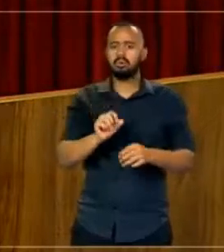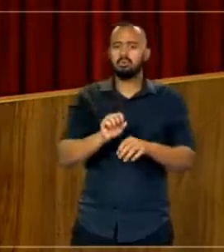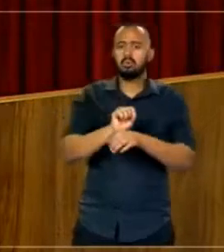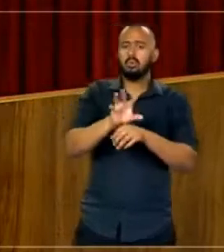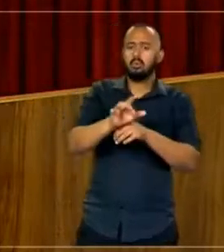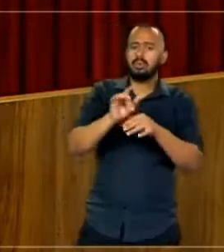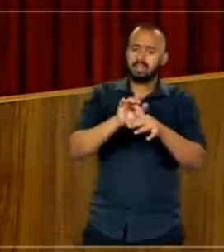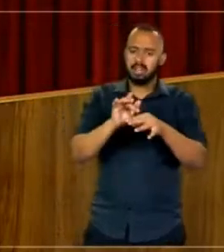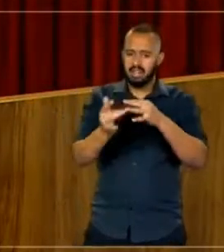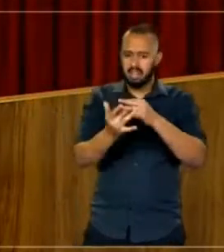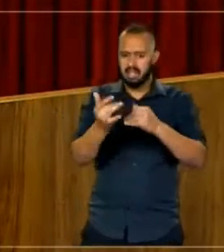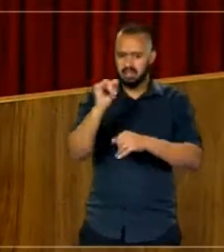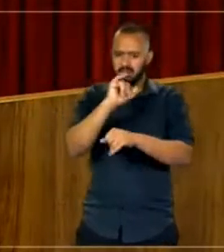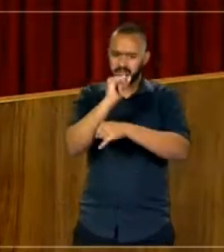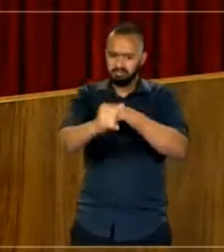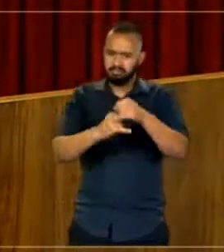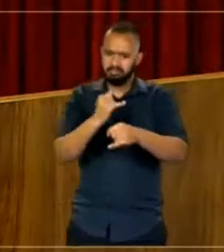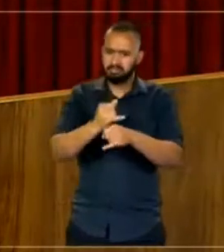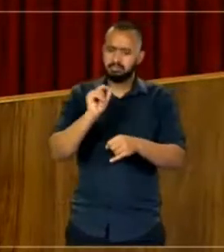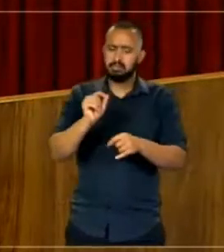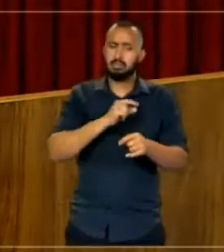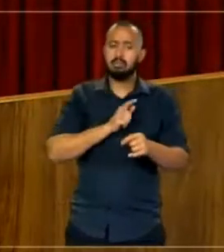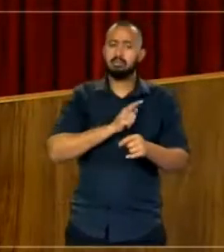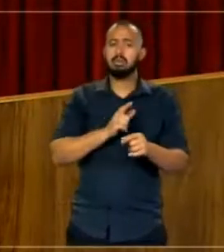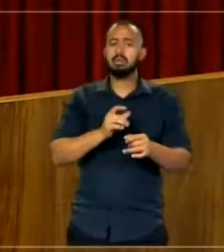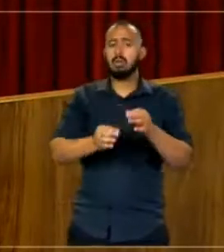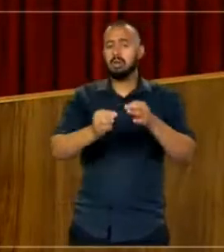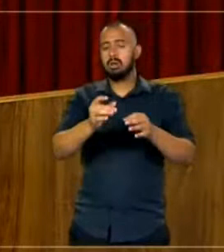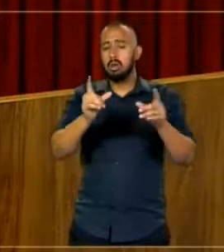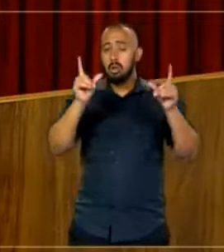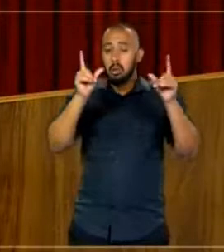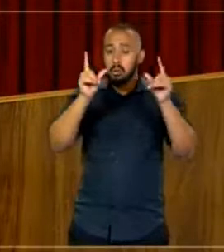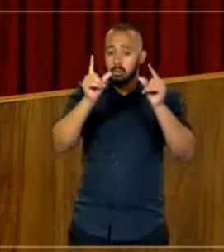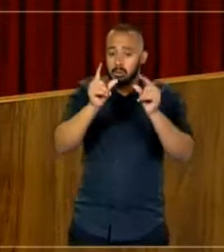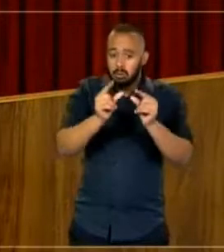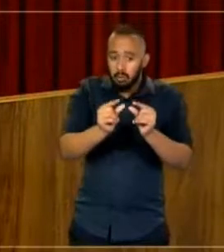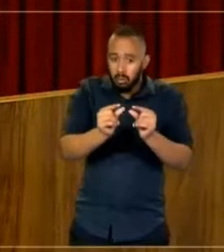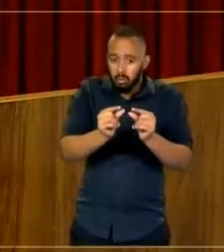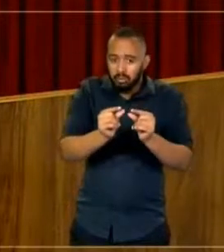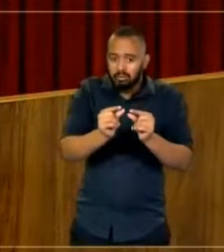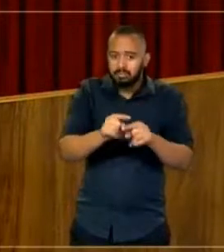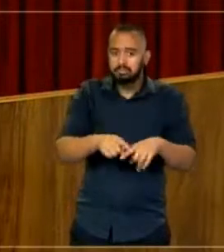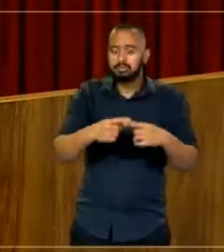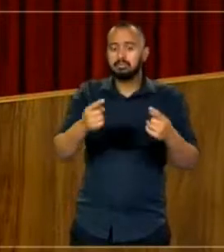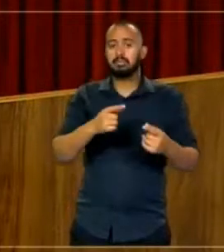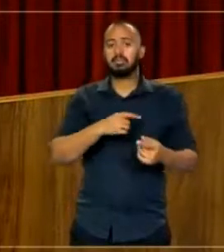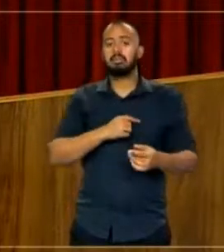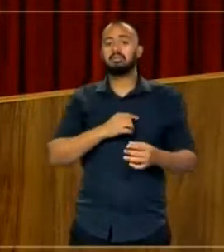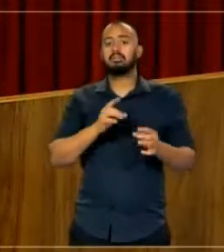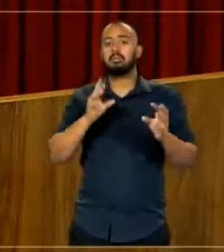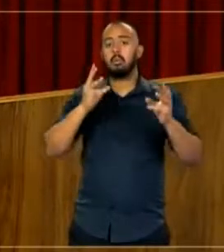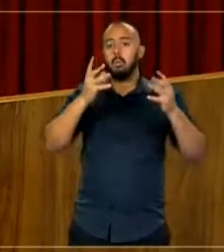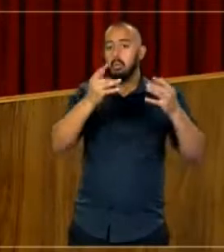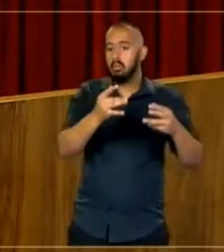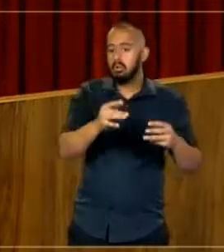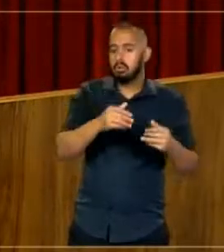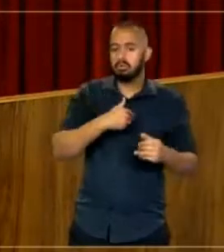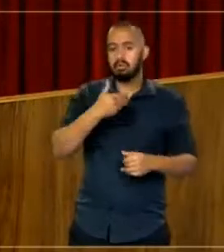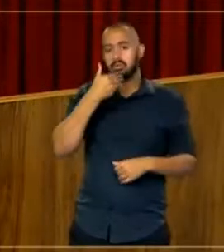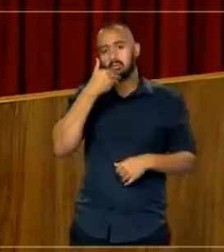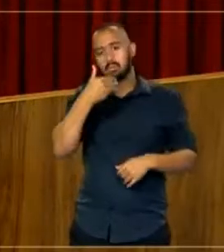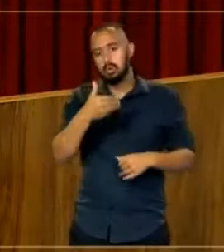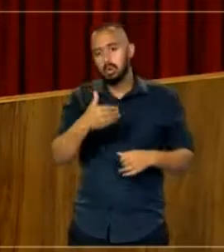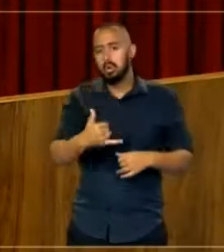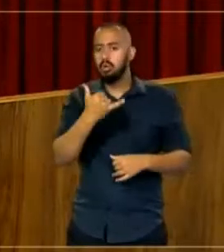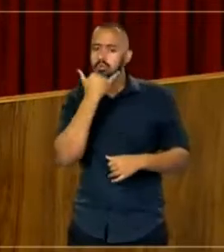deve ser realizada com a menor interferência possível no debate democrático. Com essas breves considerações, pedindo todas as vênias